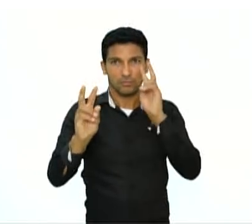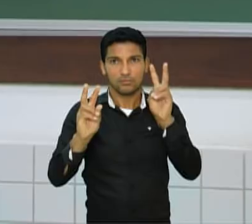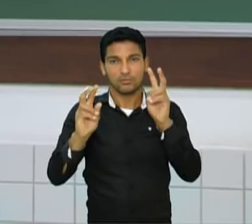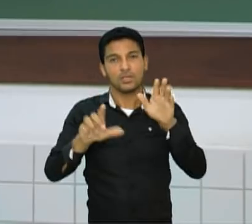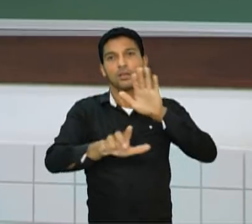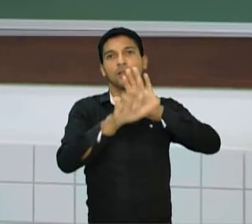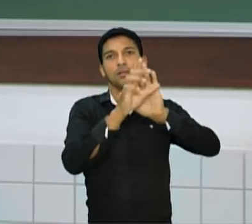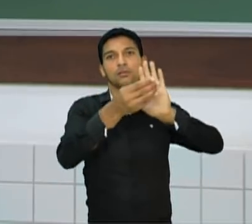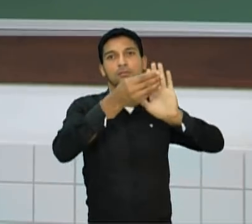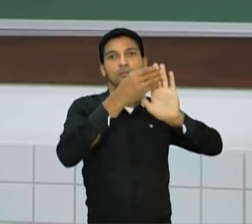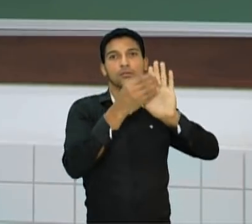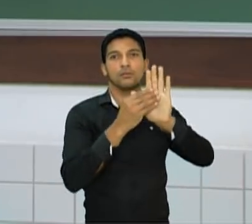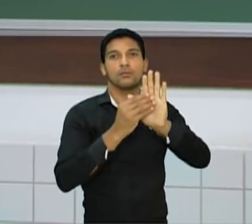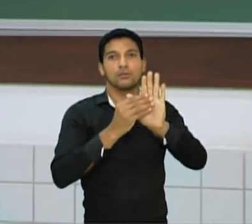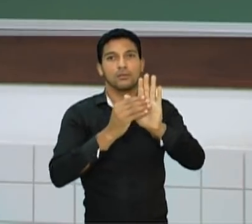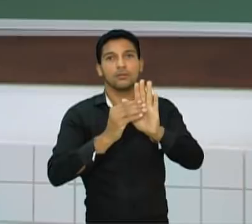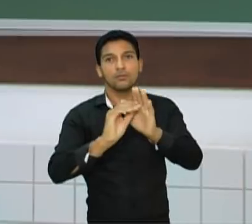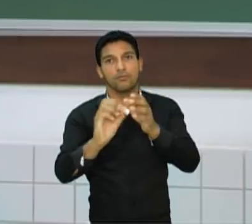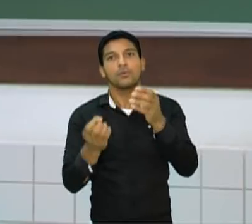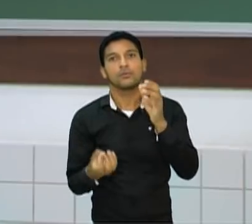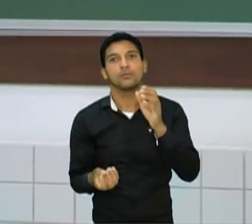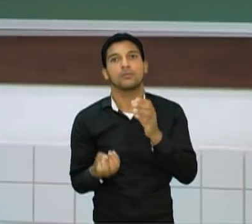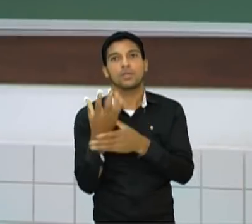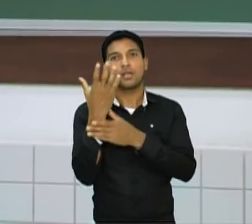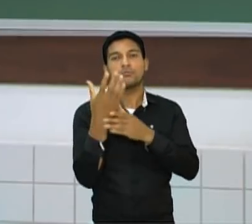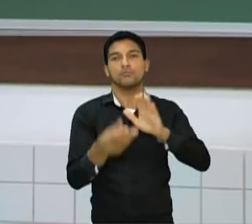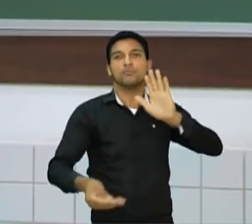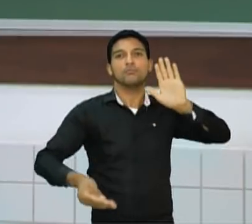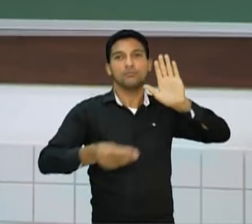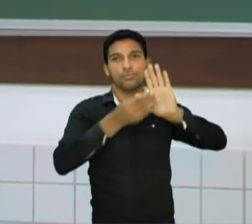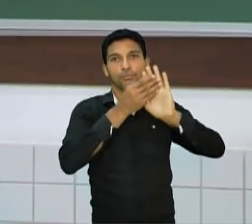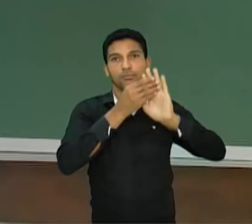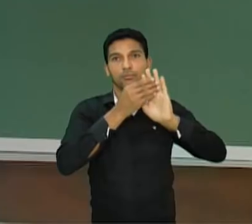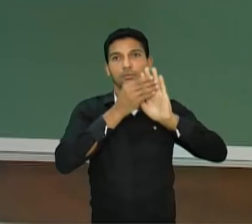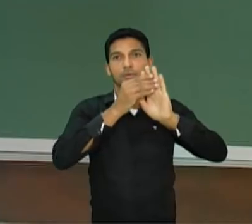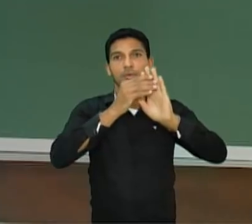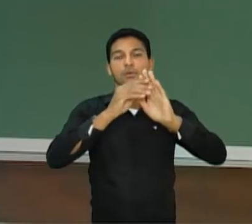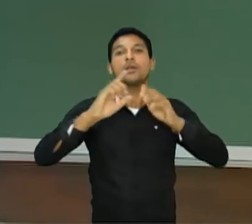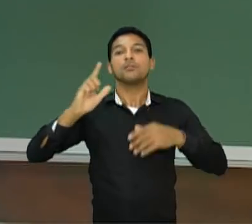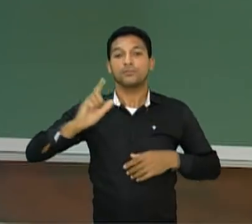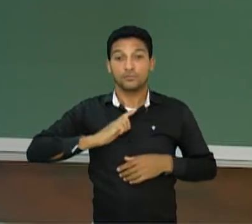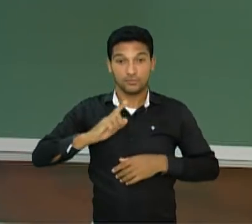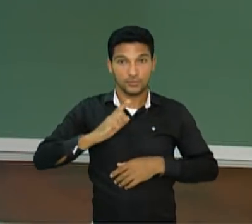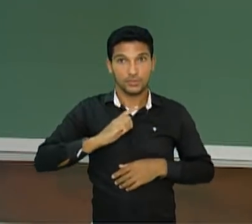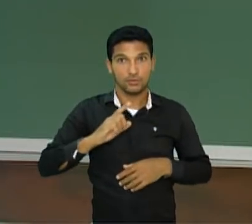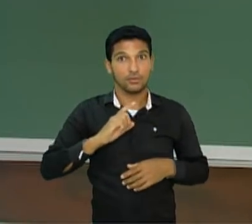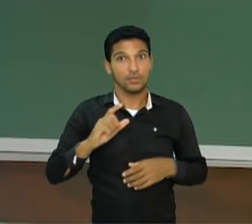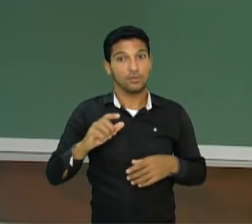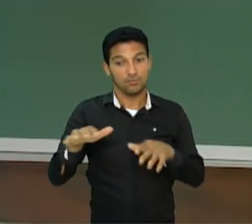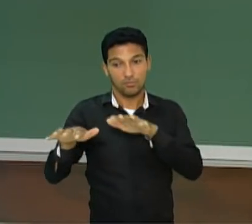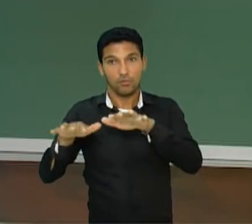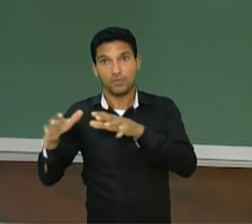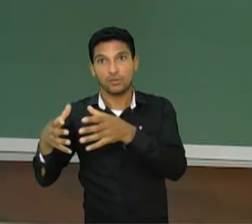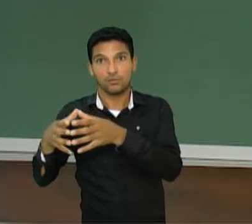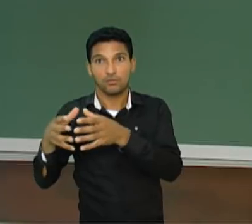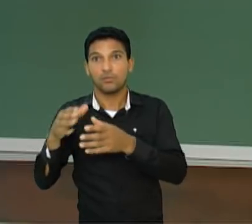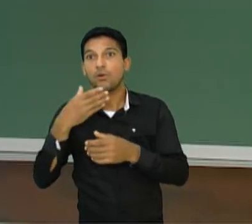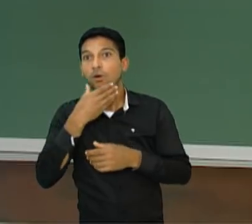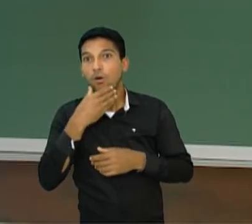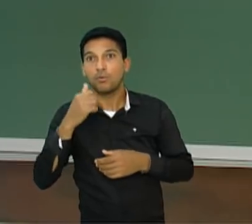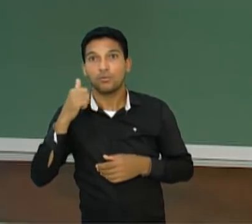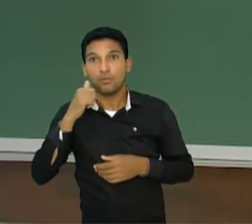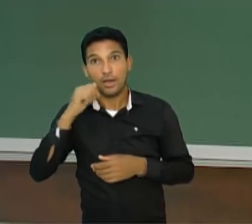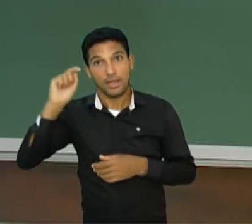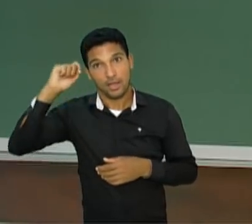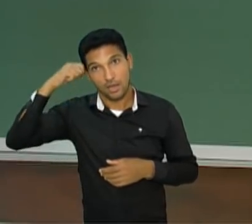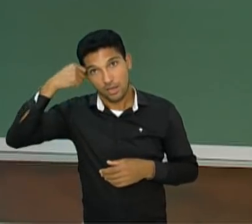Imperial, uma parte da sociedade não tinha esse acesso. E a gente vai aprofundar esse assunto. Movimento abolicionista no